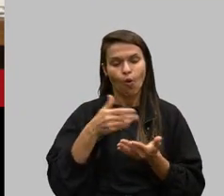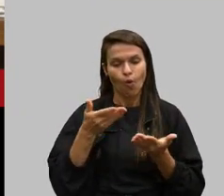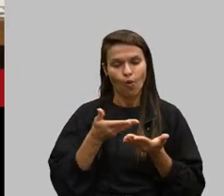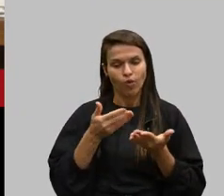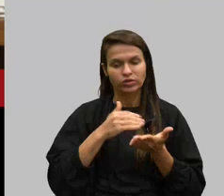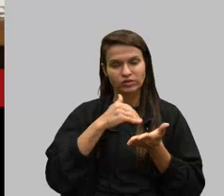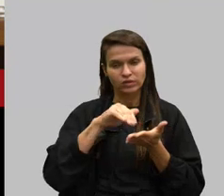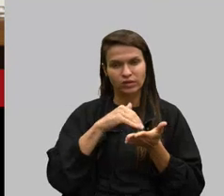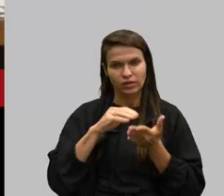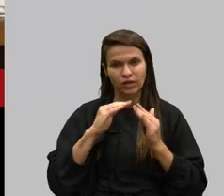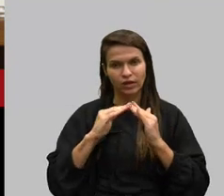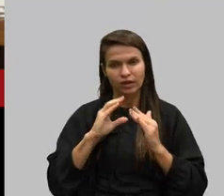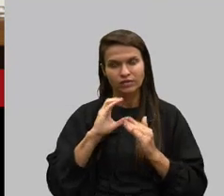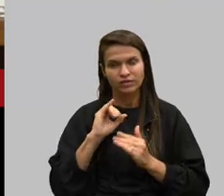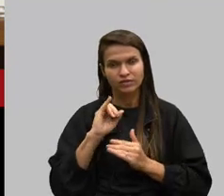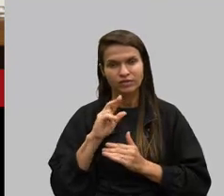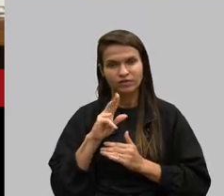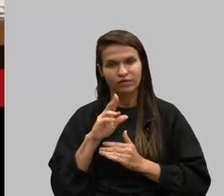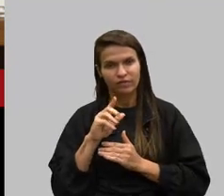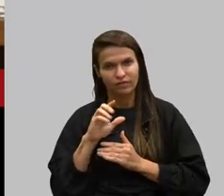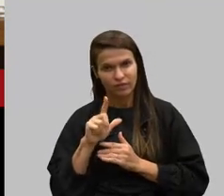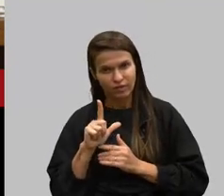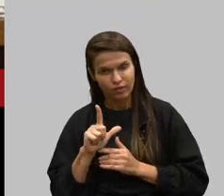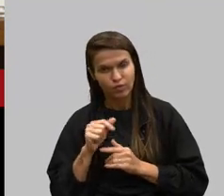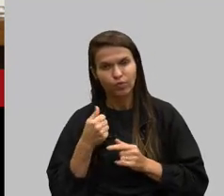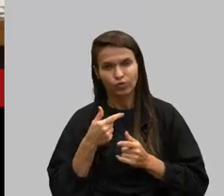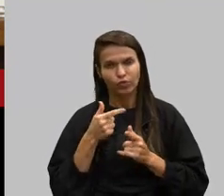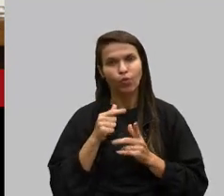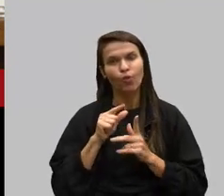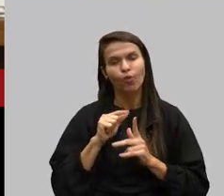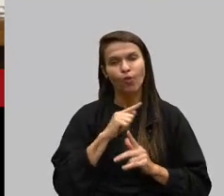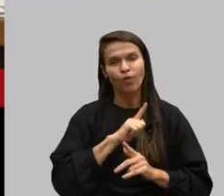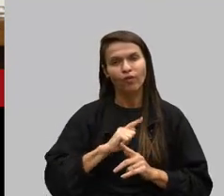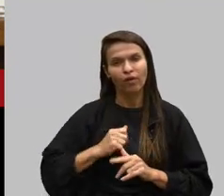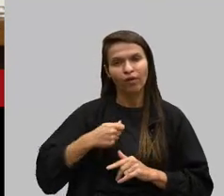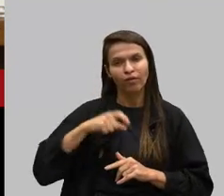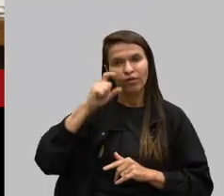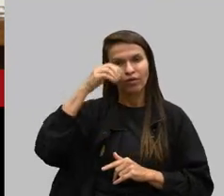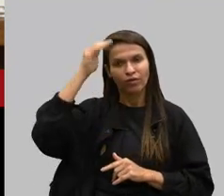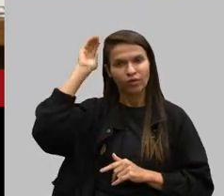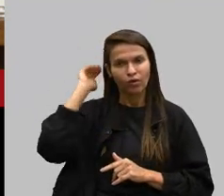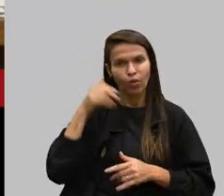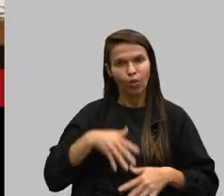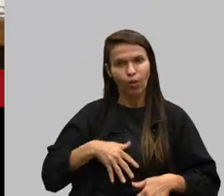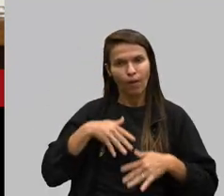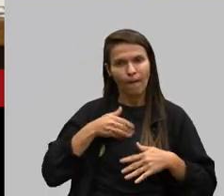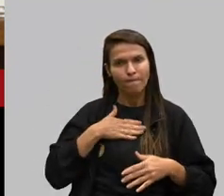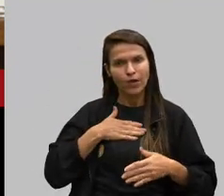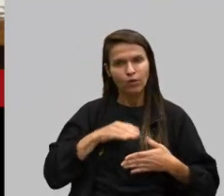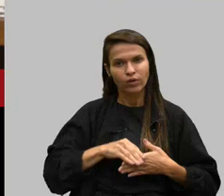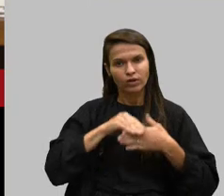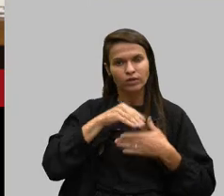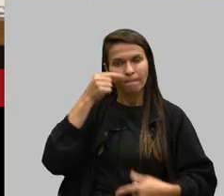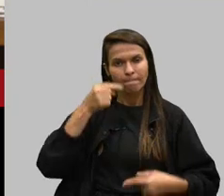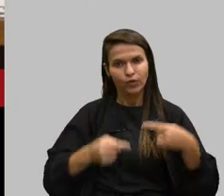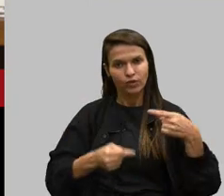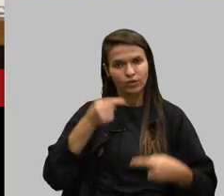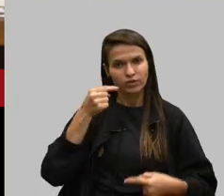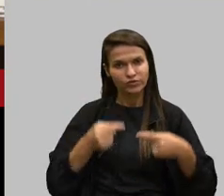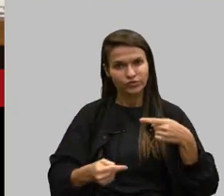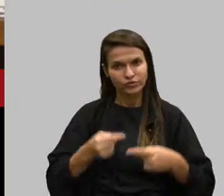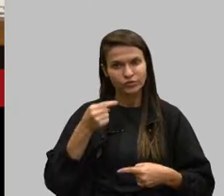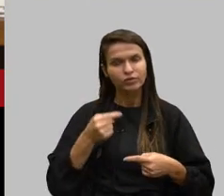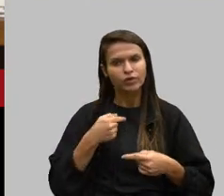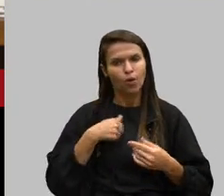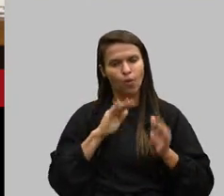da Casa Civil do governador Romeu Zema do qual eu tenho um orgulho muito grande dizer que é o meu líder político e que